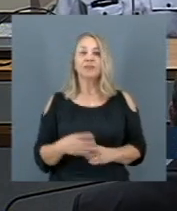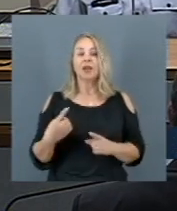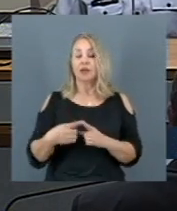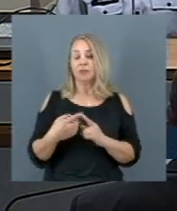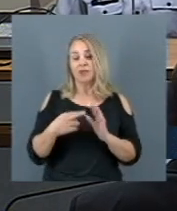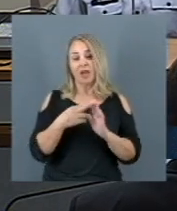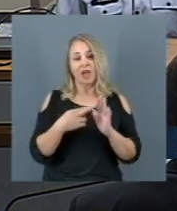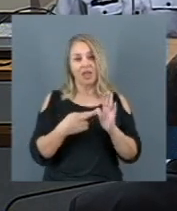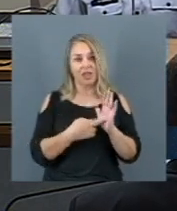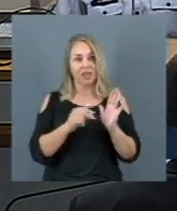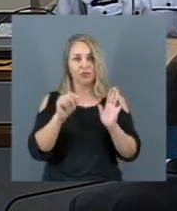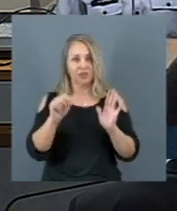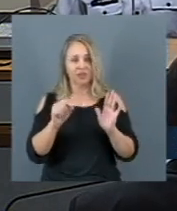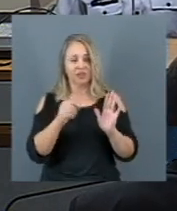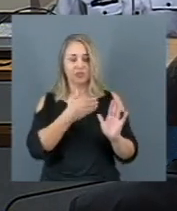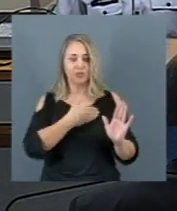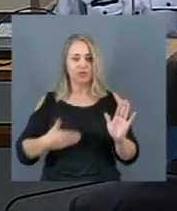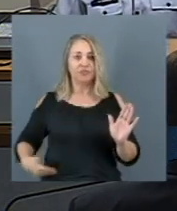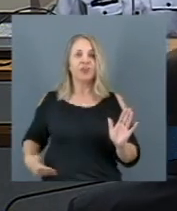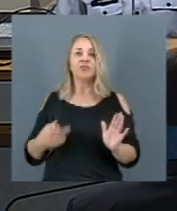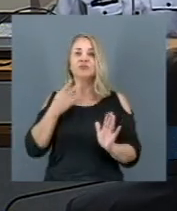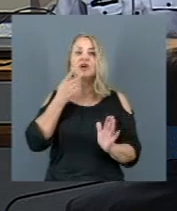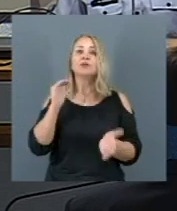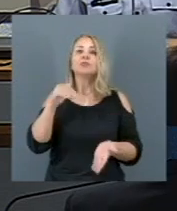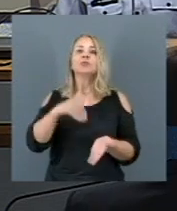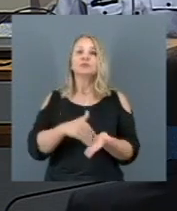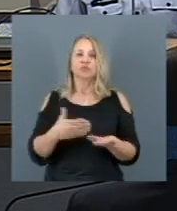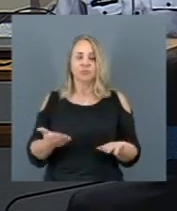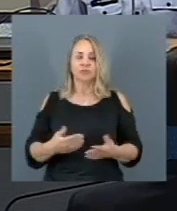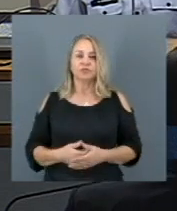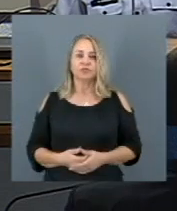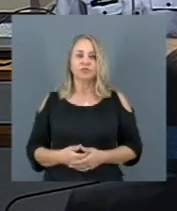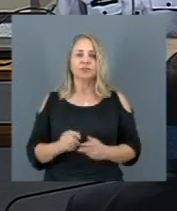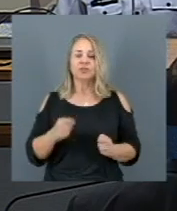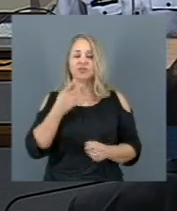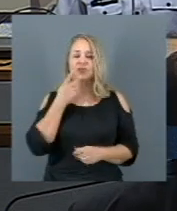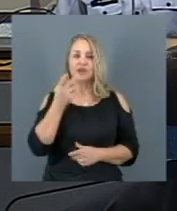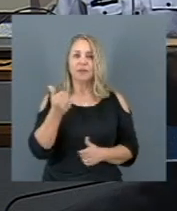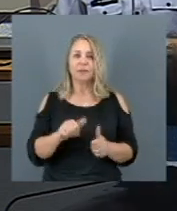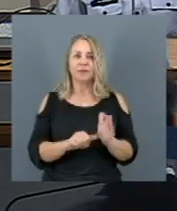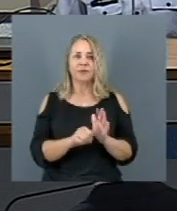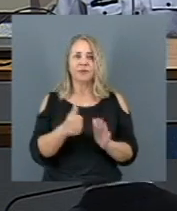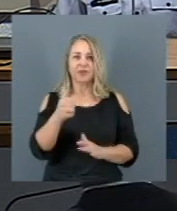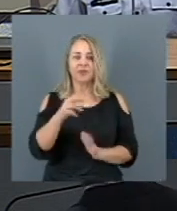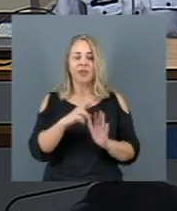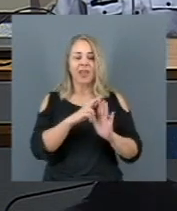do parlamento é que o governo fala por último. Vossa Excelência fala primeiro. Não,